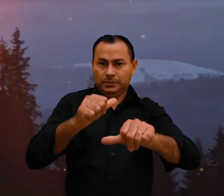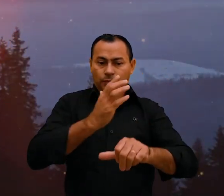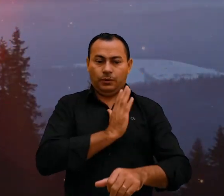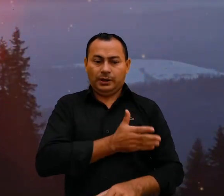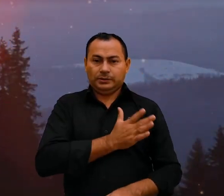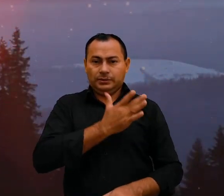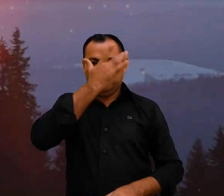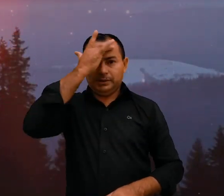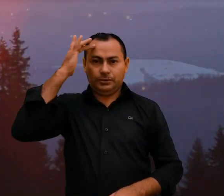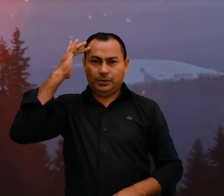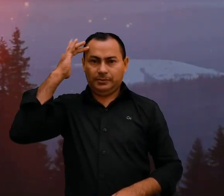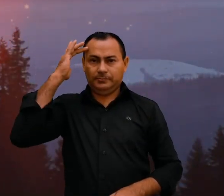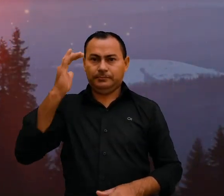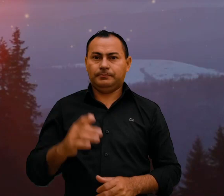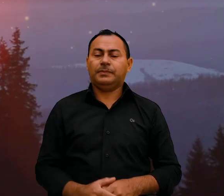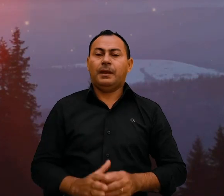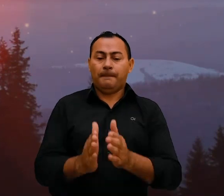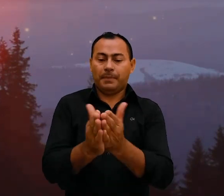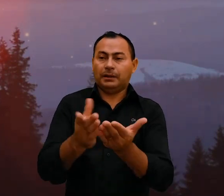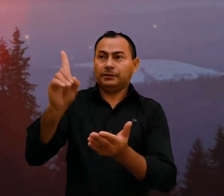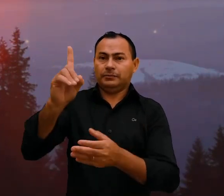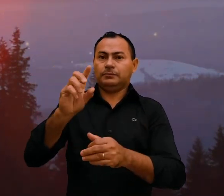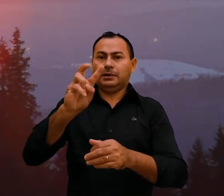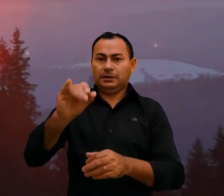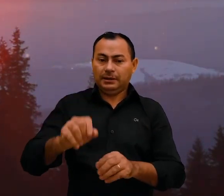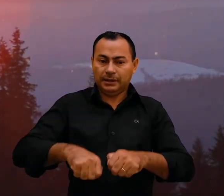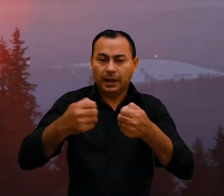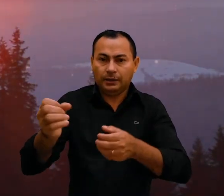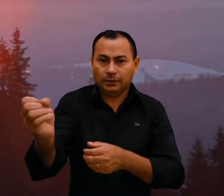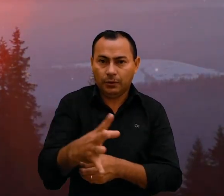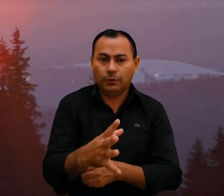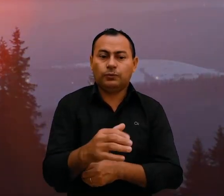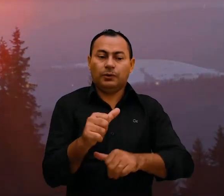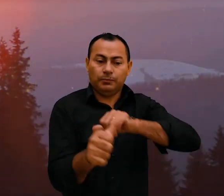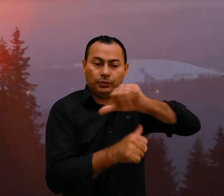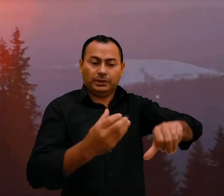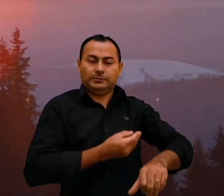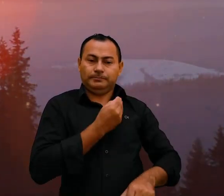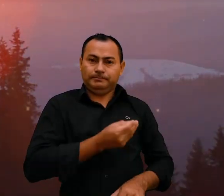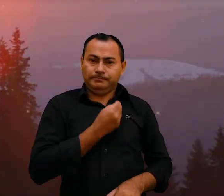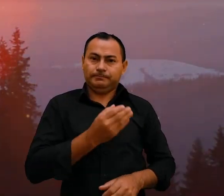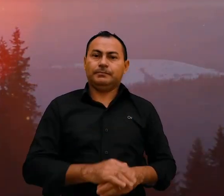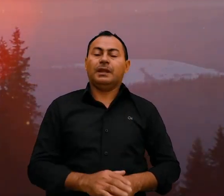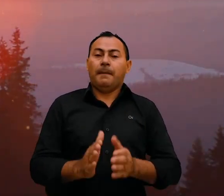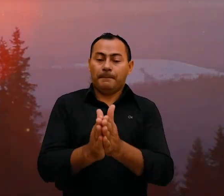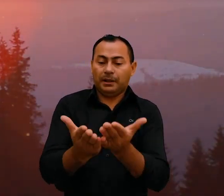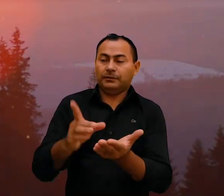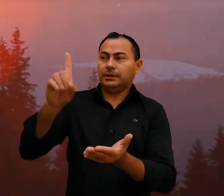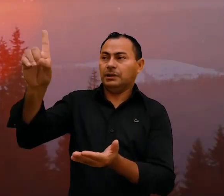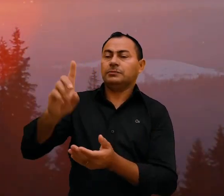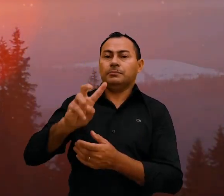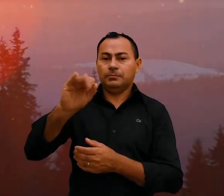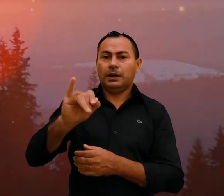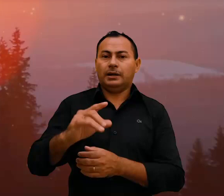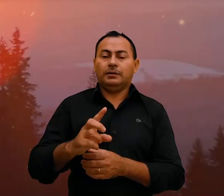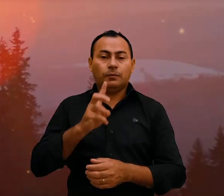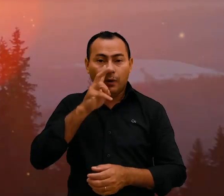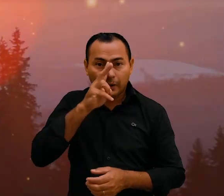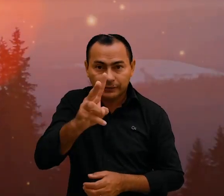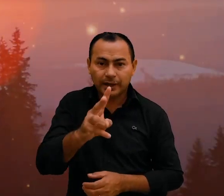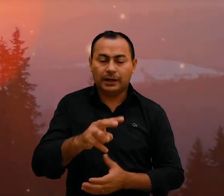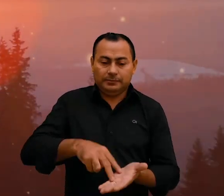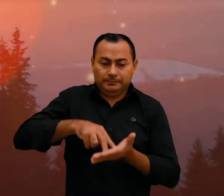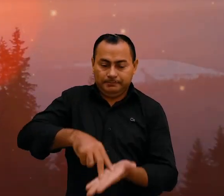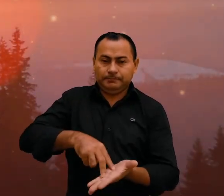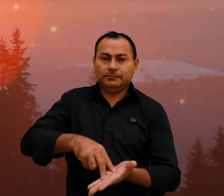de Deus que vai transformar os corações dos homens e a palavra de Deus que tá lá Novo Nascimento EA palavra de Deus